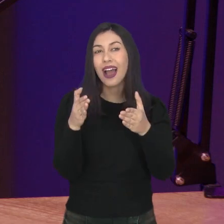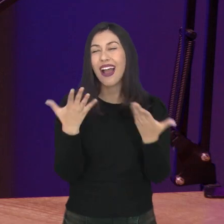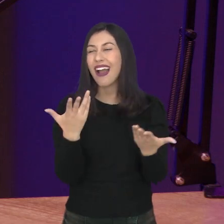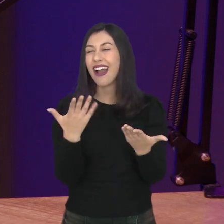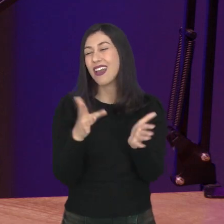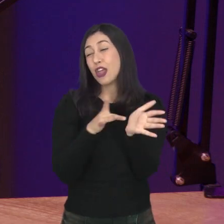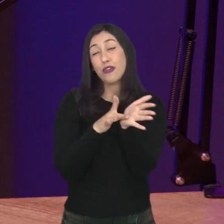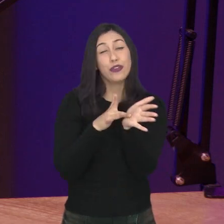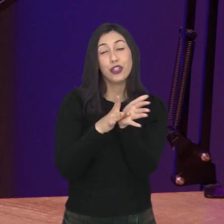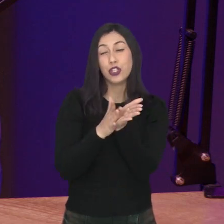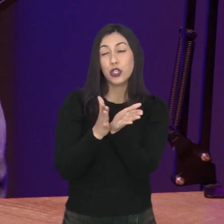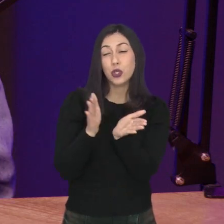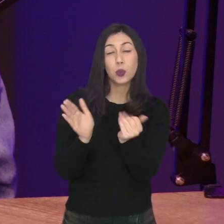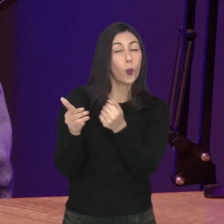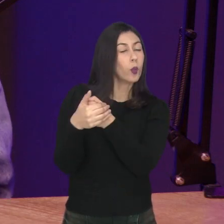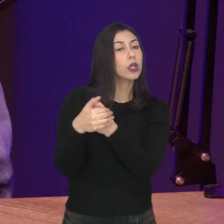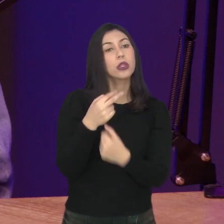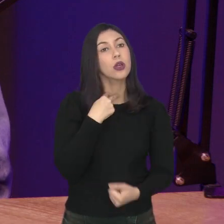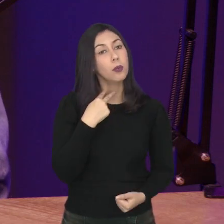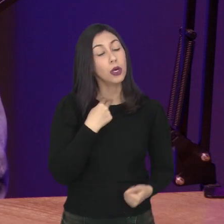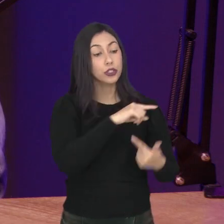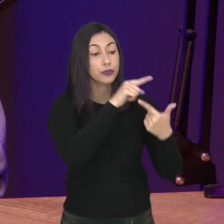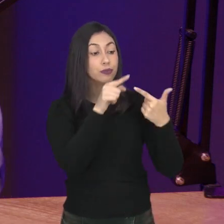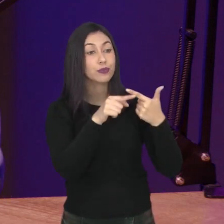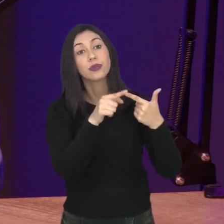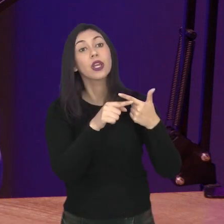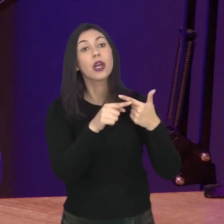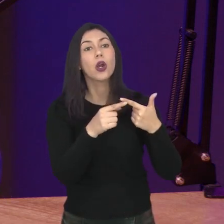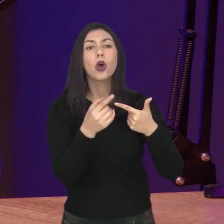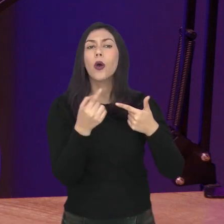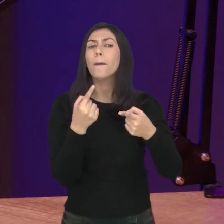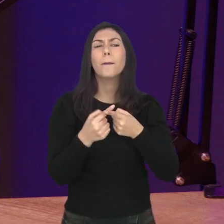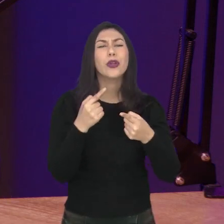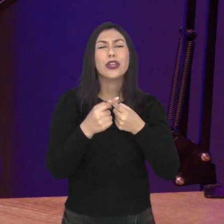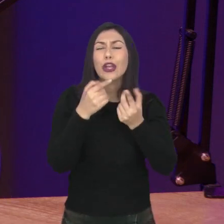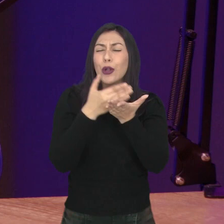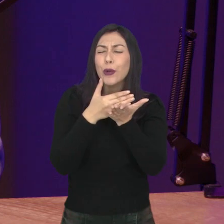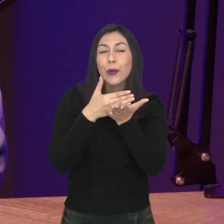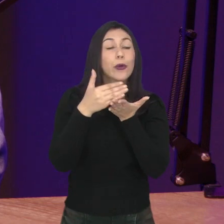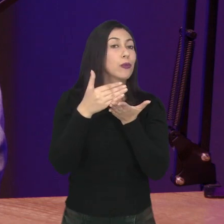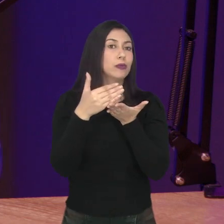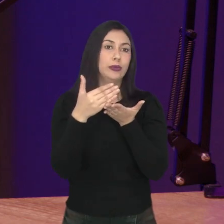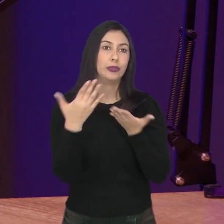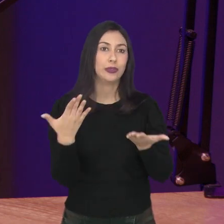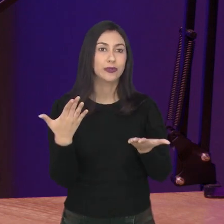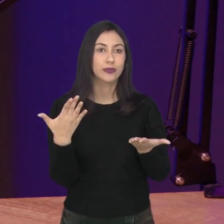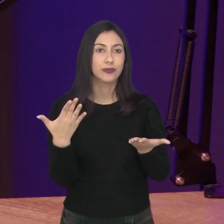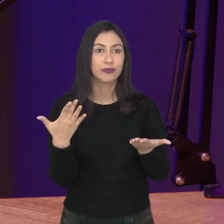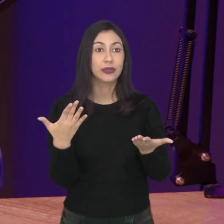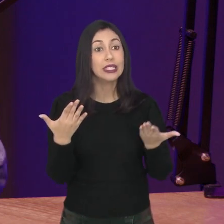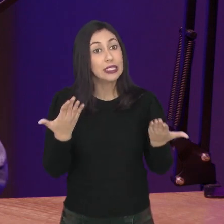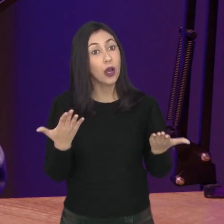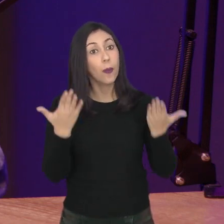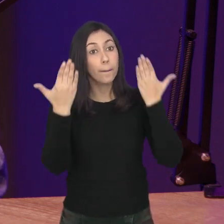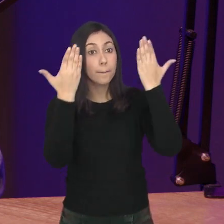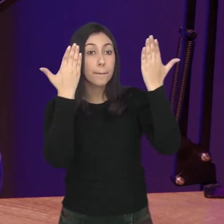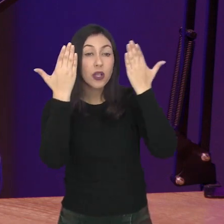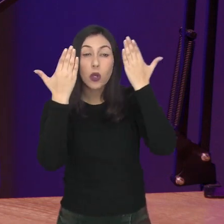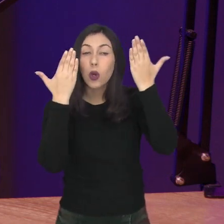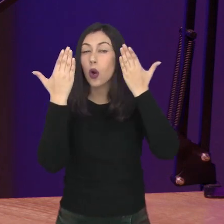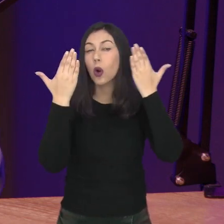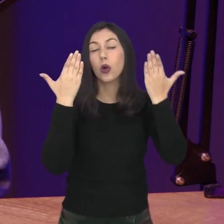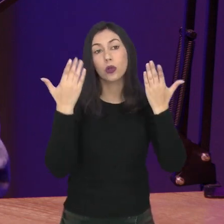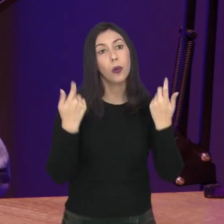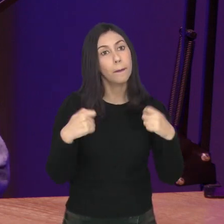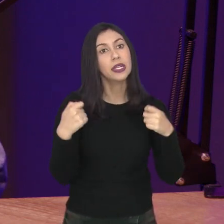do tapete, a gente precisa falar disso. 2, dá para identificar a causa. Então, acho que isso é muito legal. Psicólogos, né? E daí a gente